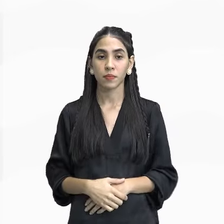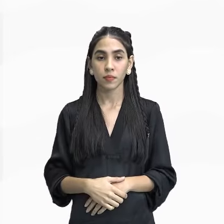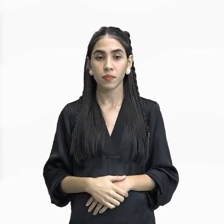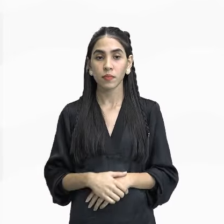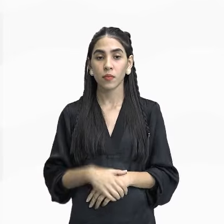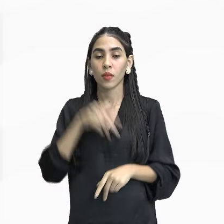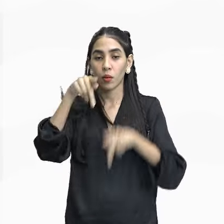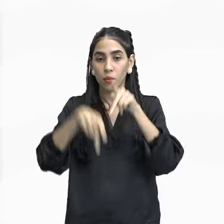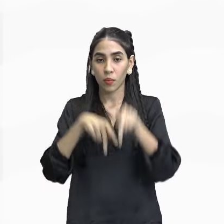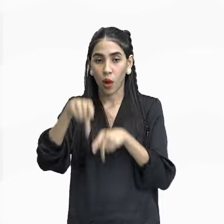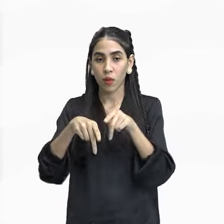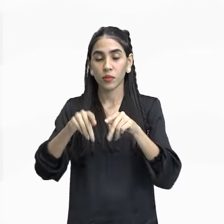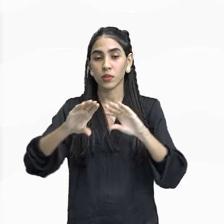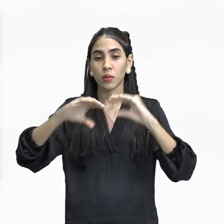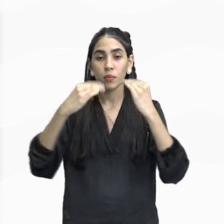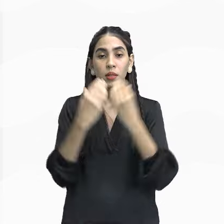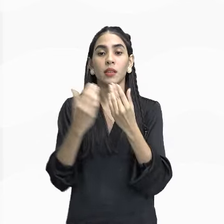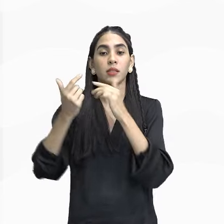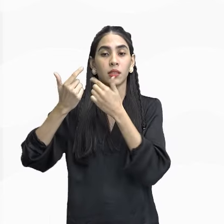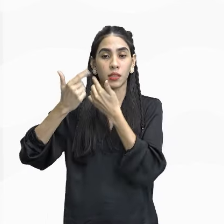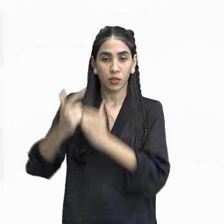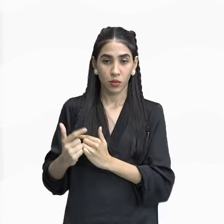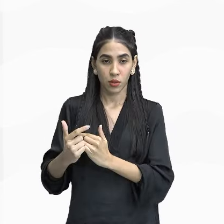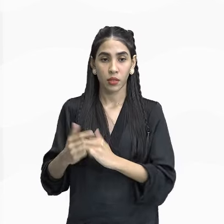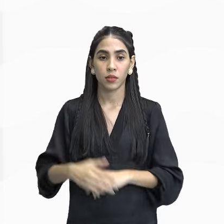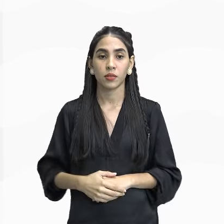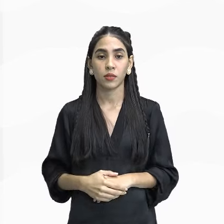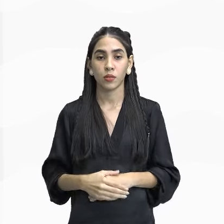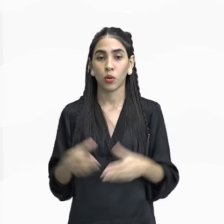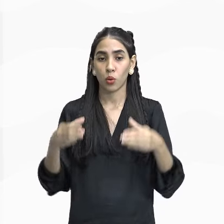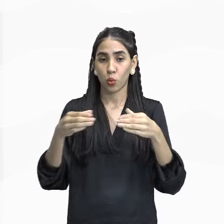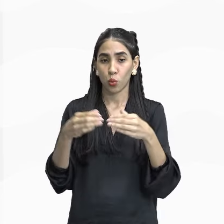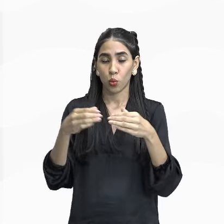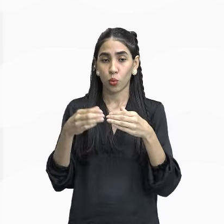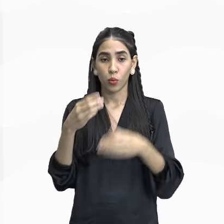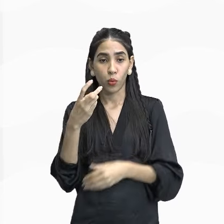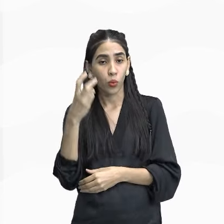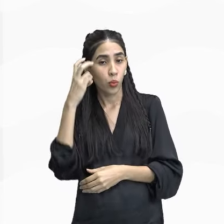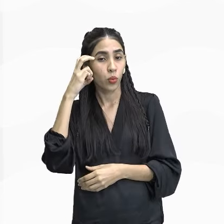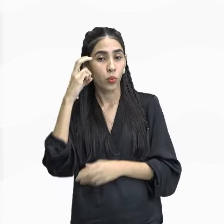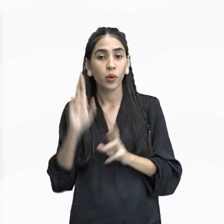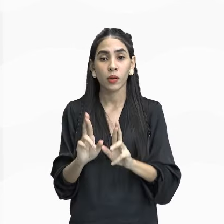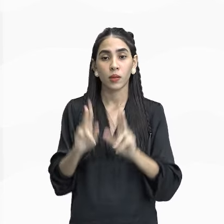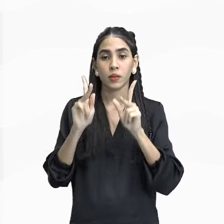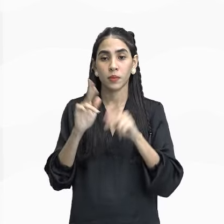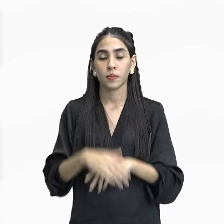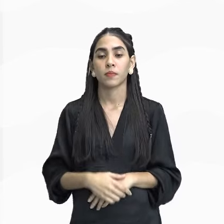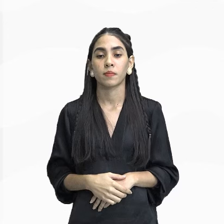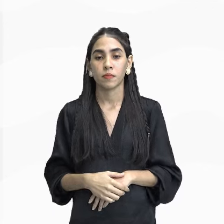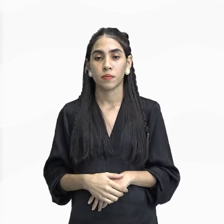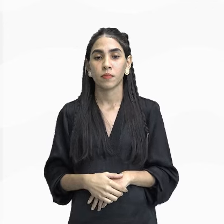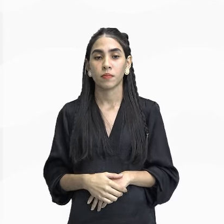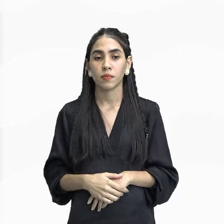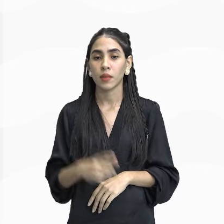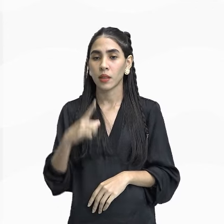São povos e comunidades tradicionais, grupos culturalmente diferenciados e que